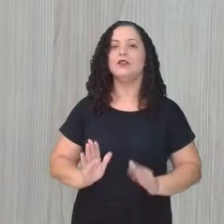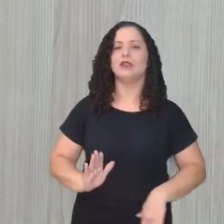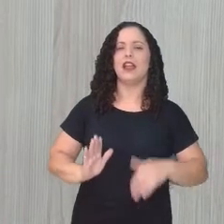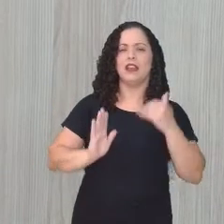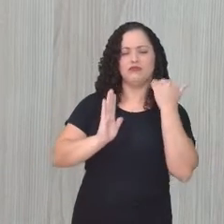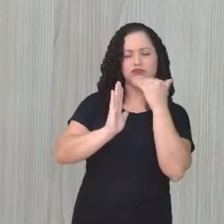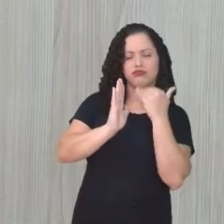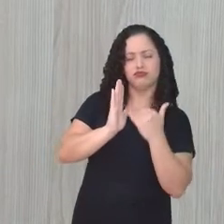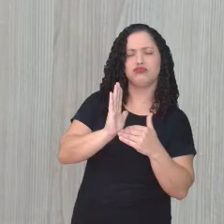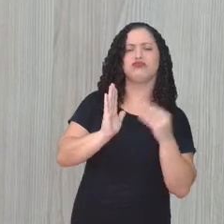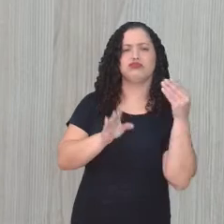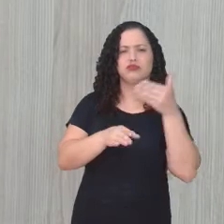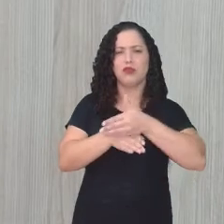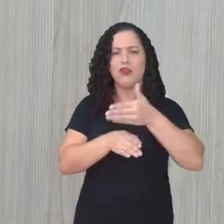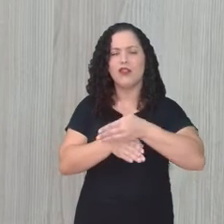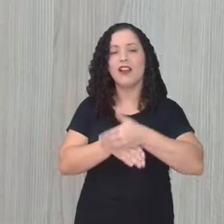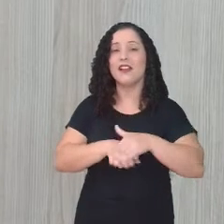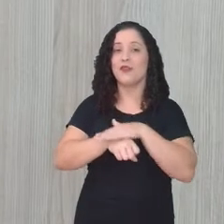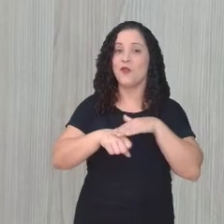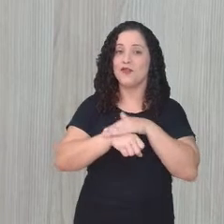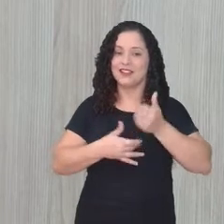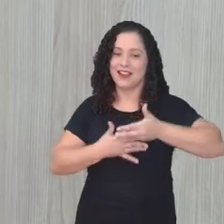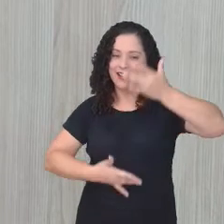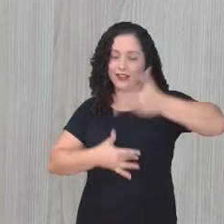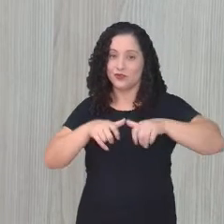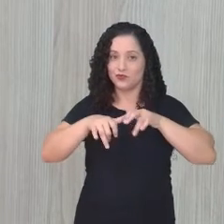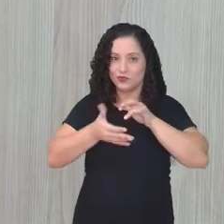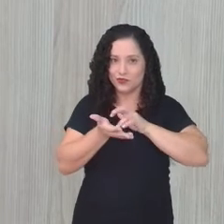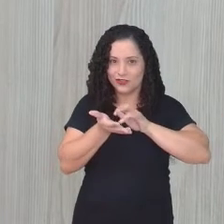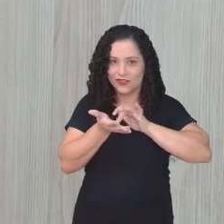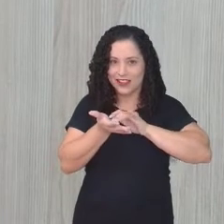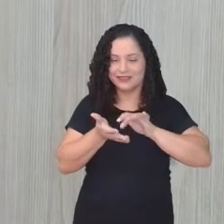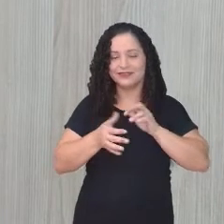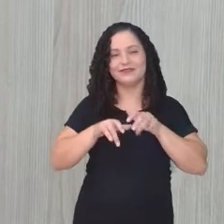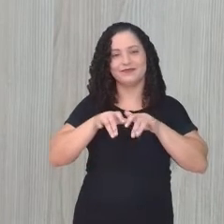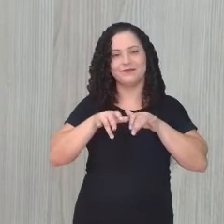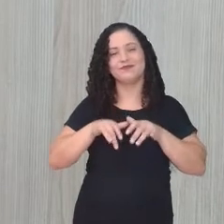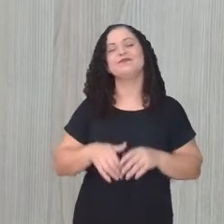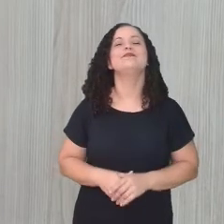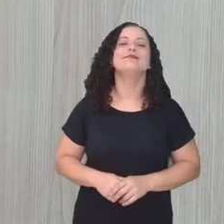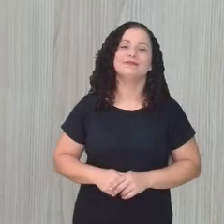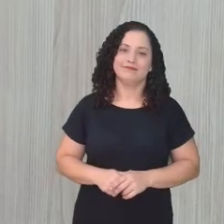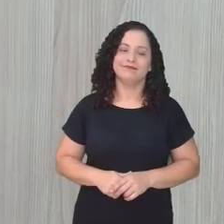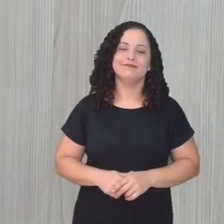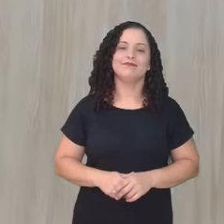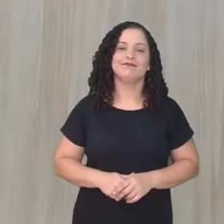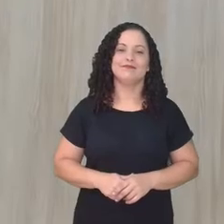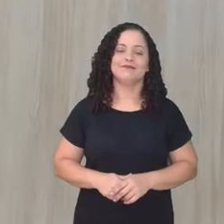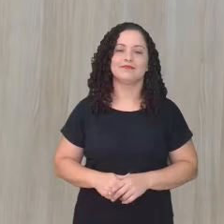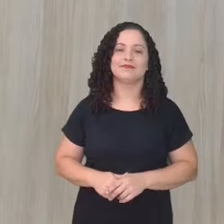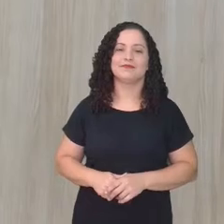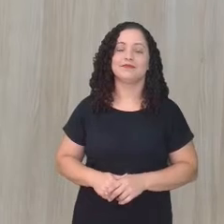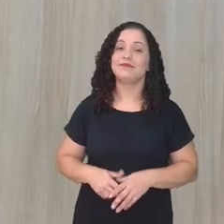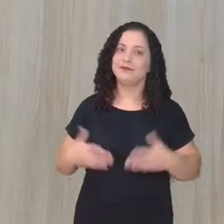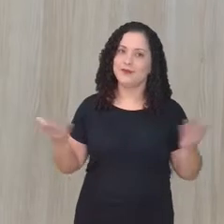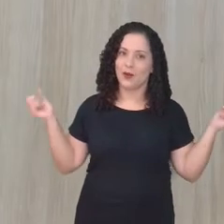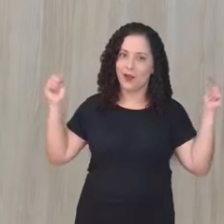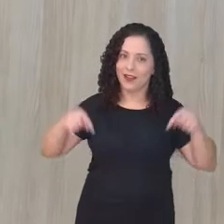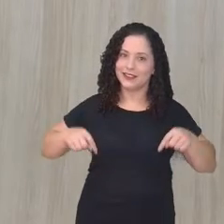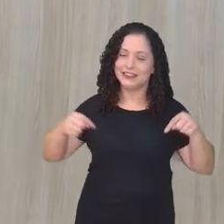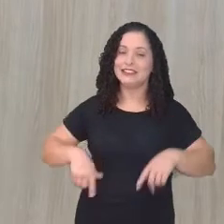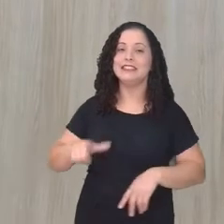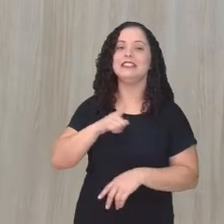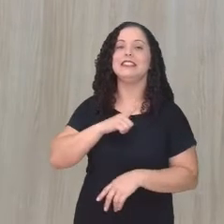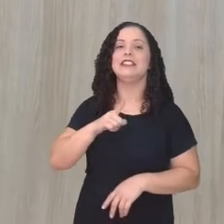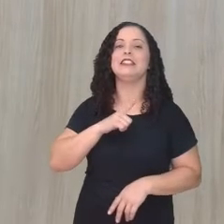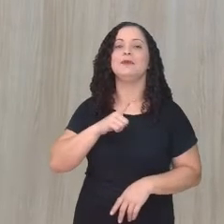professora Adriana, Isso. aqui, enquanto a aula acontece, tá certo? Isso mesmo, pessoal. Então, aqui nós